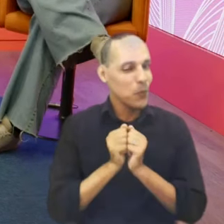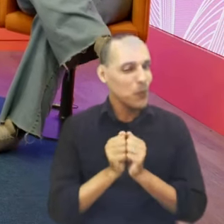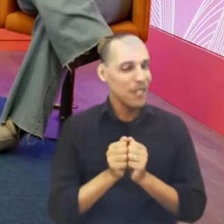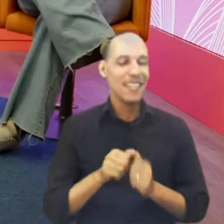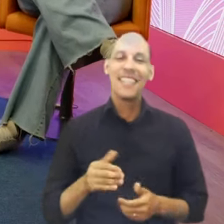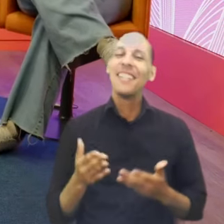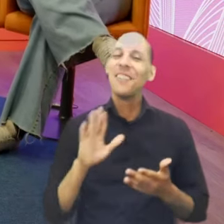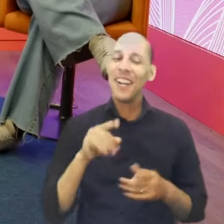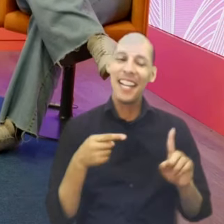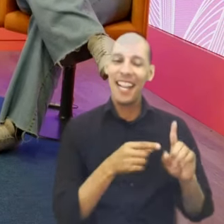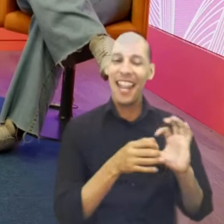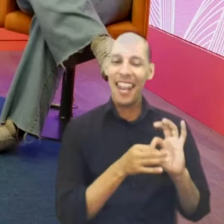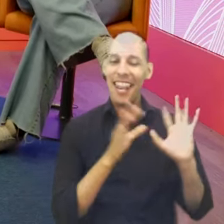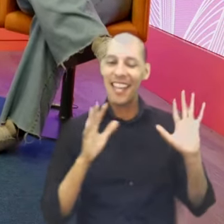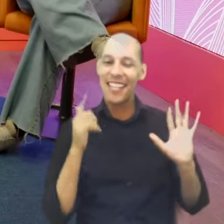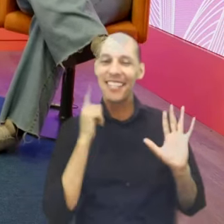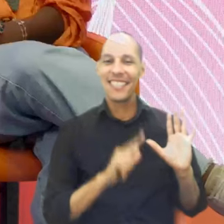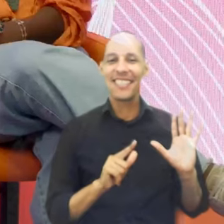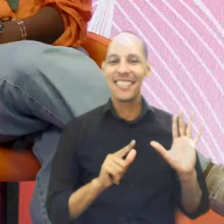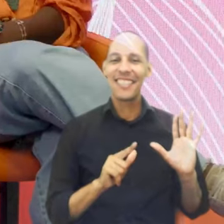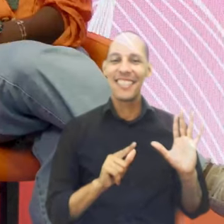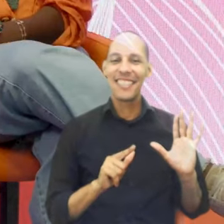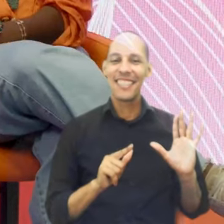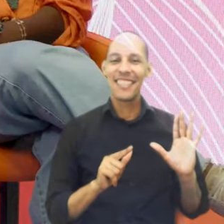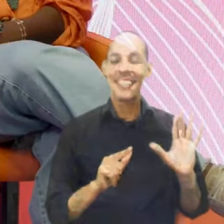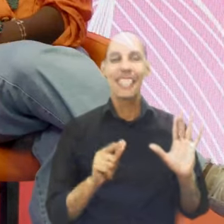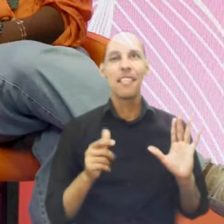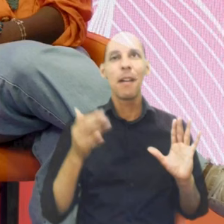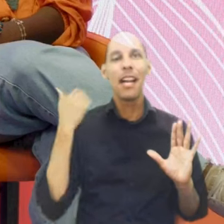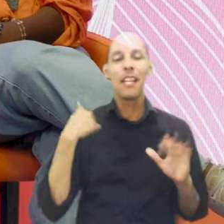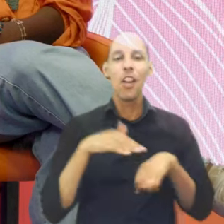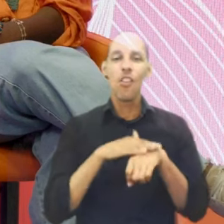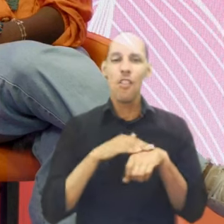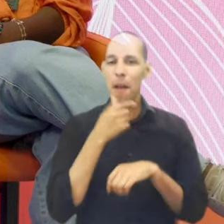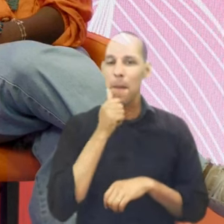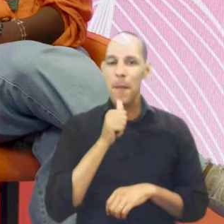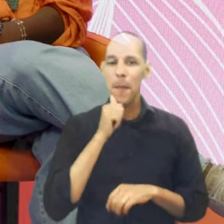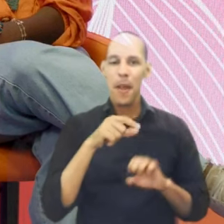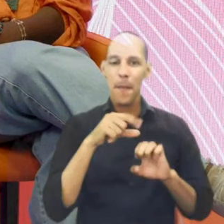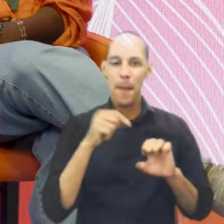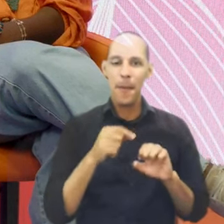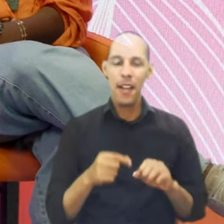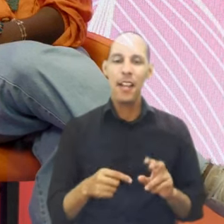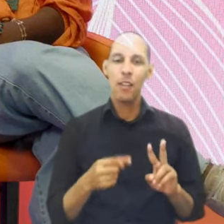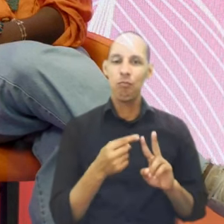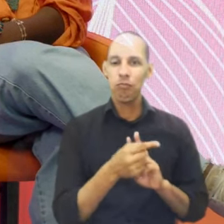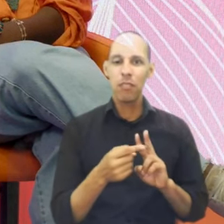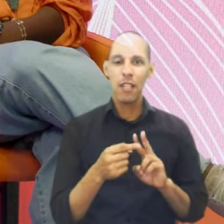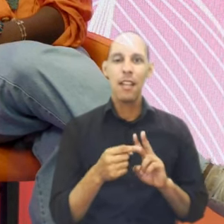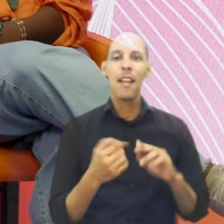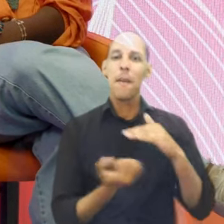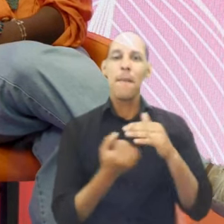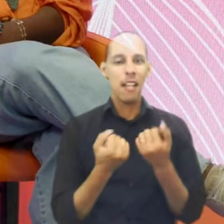Incluir não conseguiu fazer isso antes, né? Então agora, uma vez eu estava conversando com duas empreendedoras da Gup, que é uma empresa grande